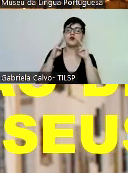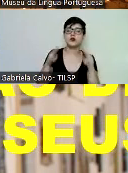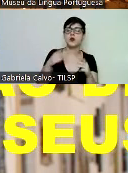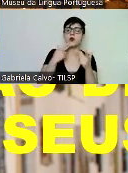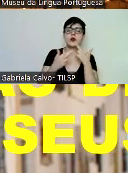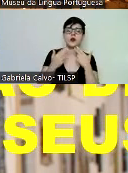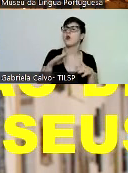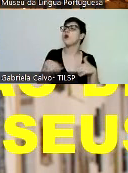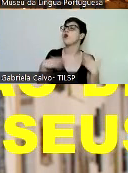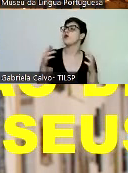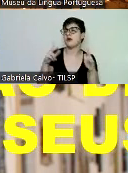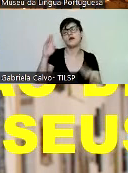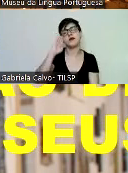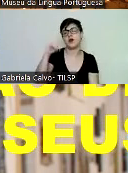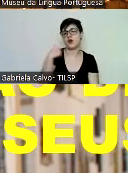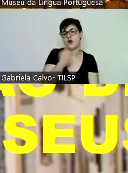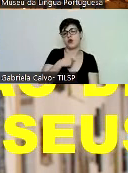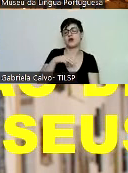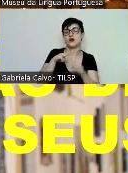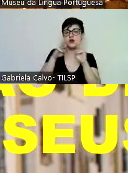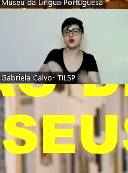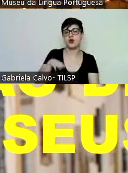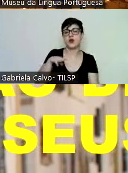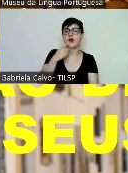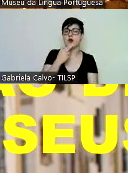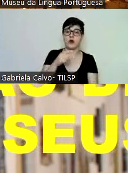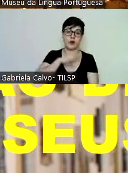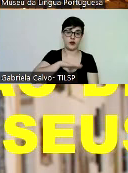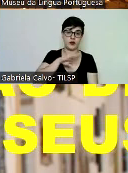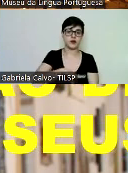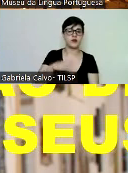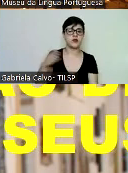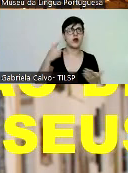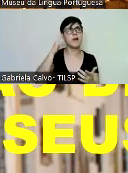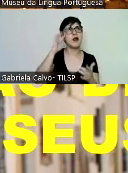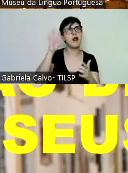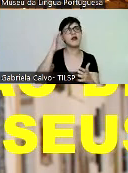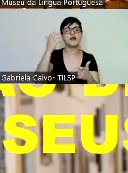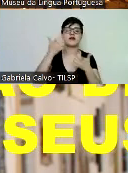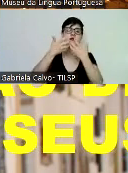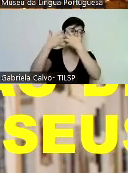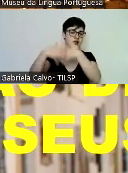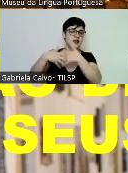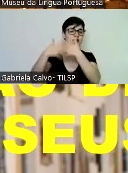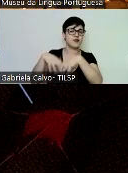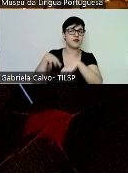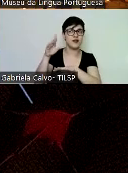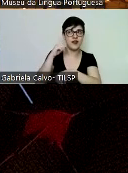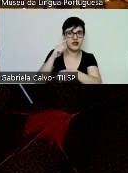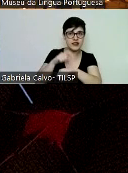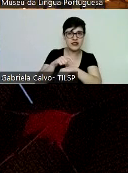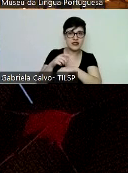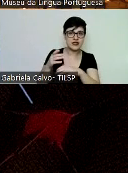aqui no Museu da Língua Portuguesa mas vou começar um pouco com esse debate teórico a gente pode avançar ou ficar de olho não sei se está